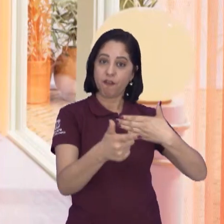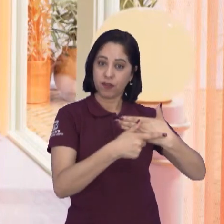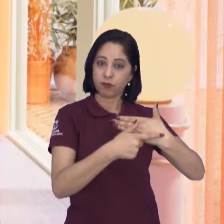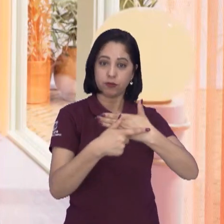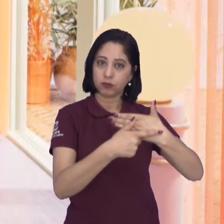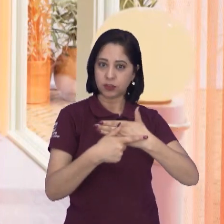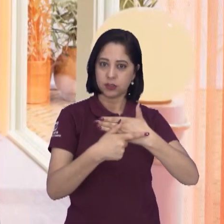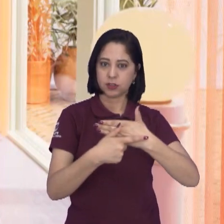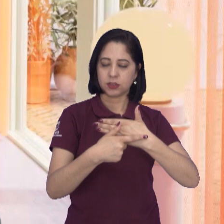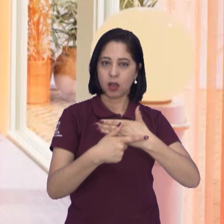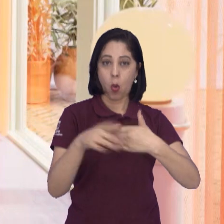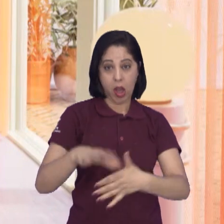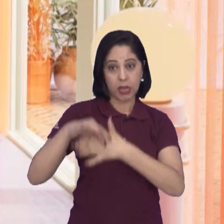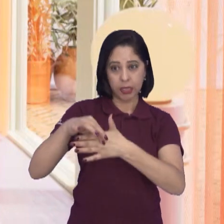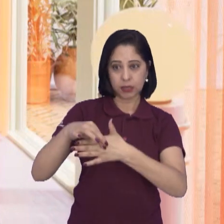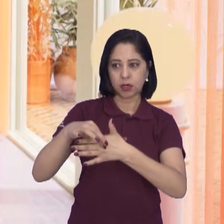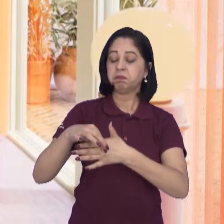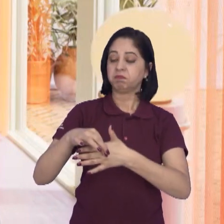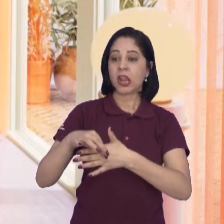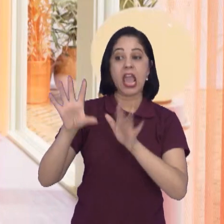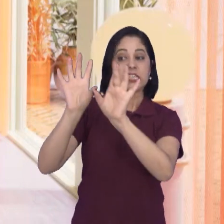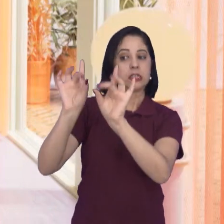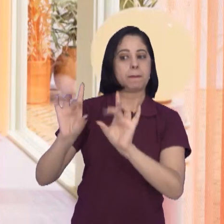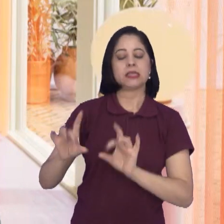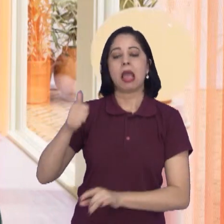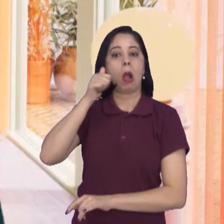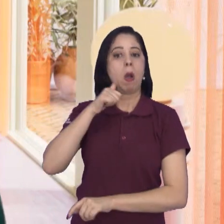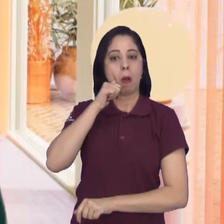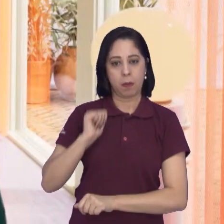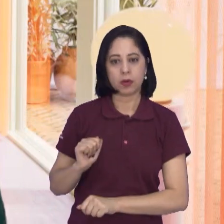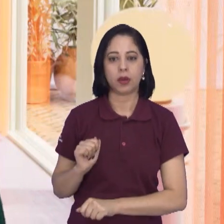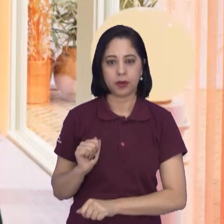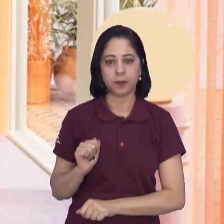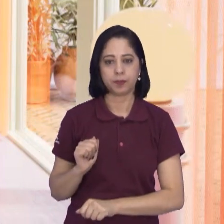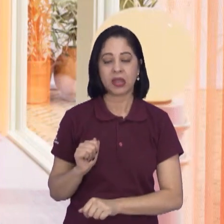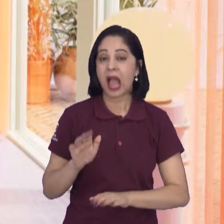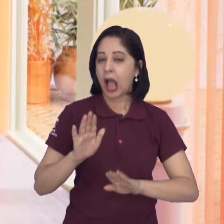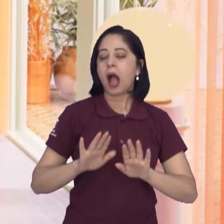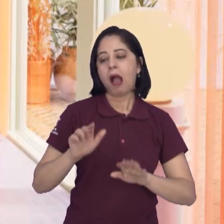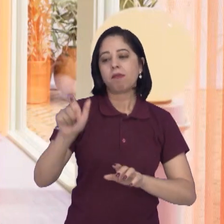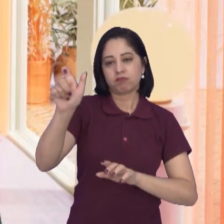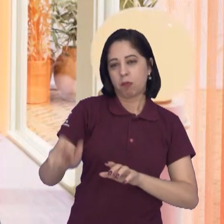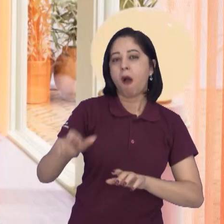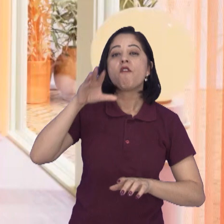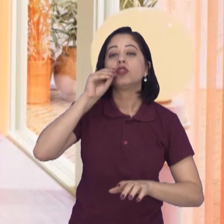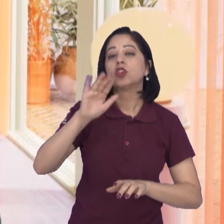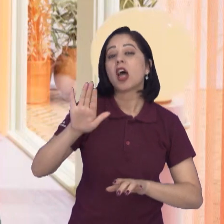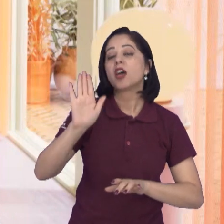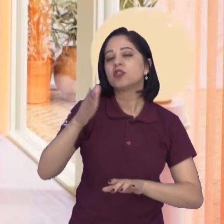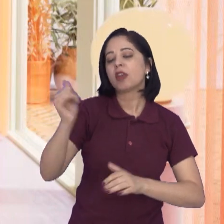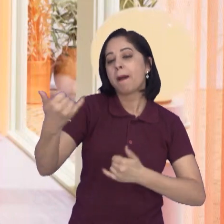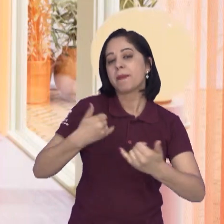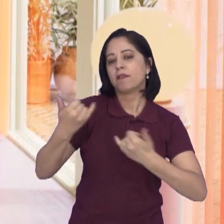mulheres, é uma opção. Tá? Eu atendo profissionais que muitas vezes já me relataram que tem todas